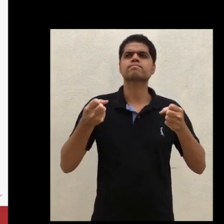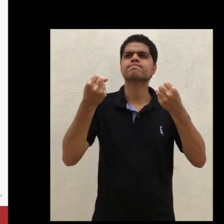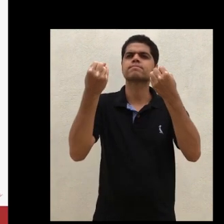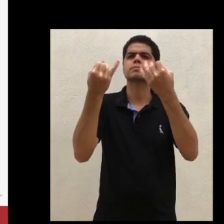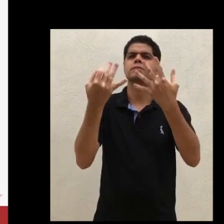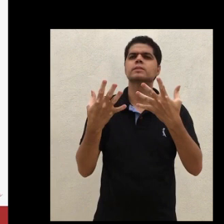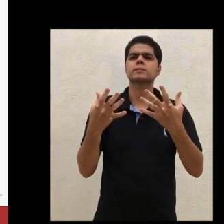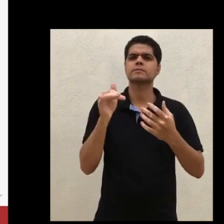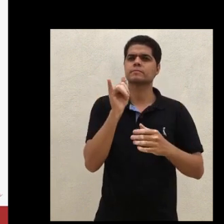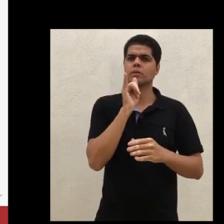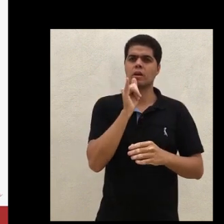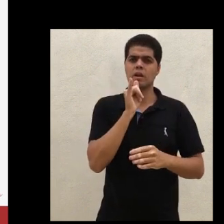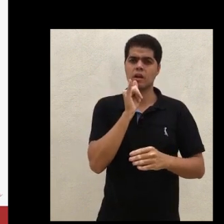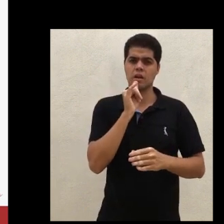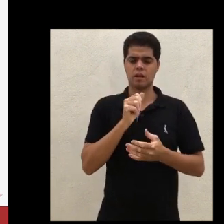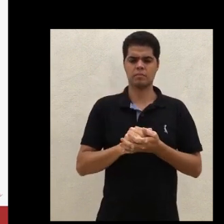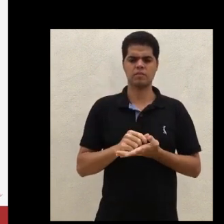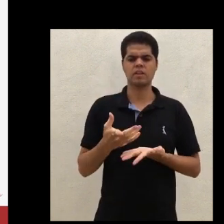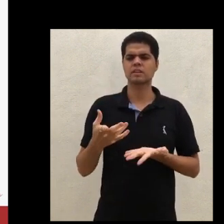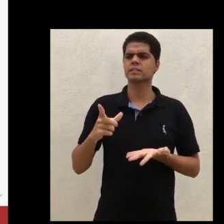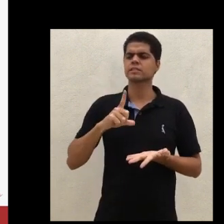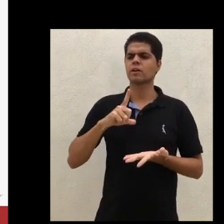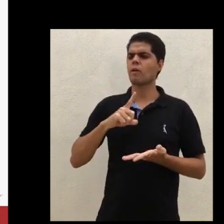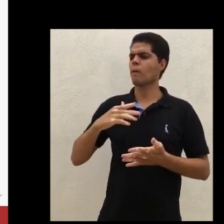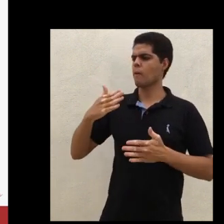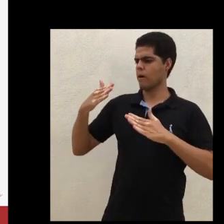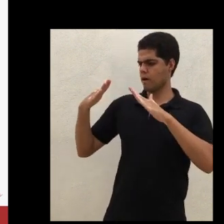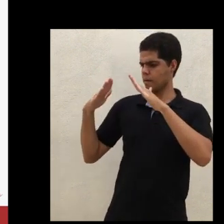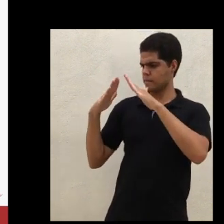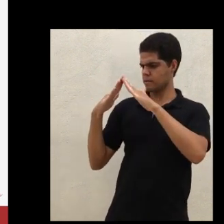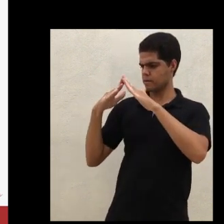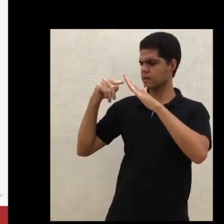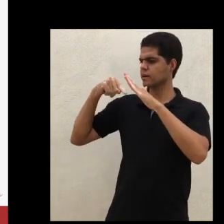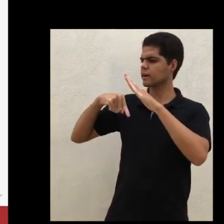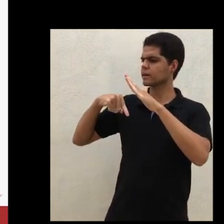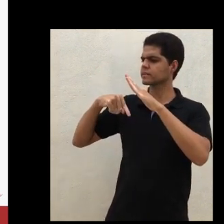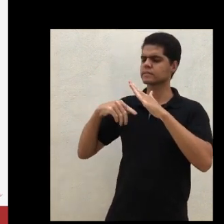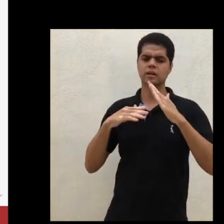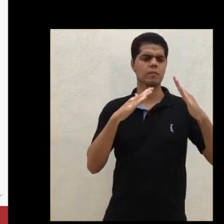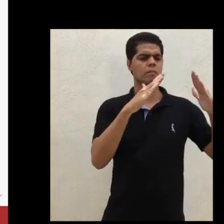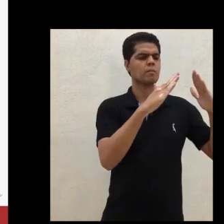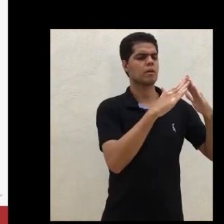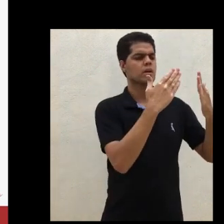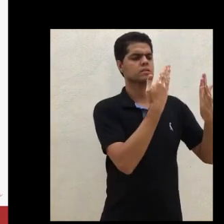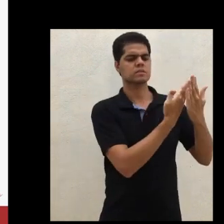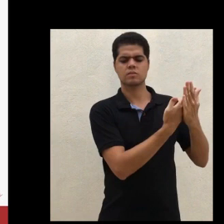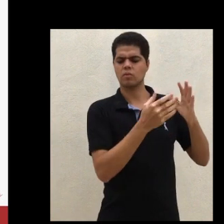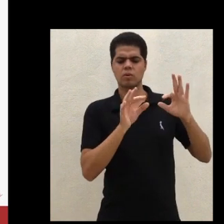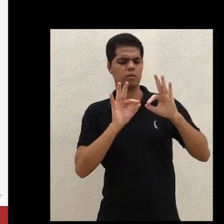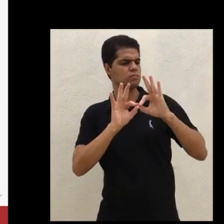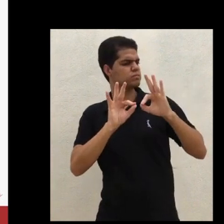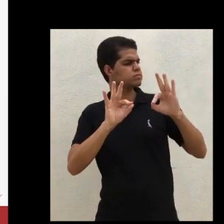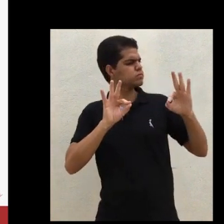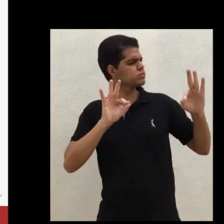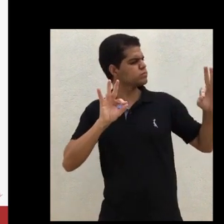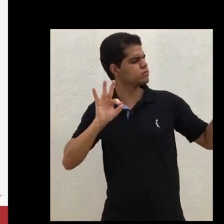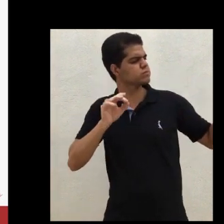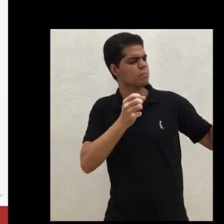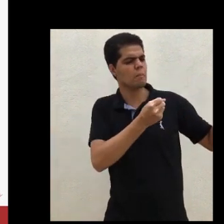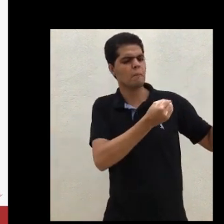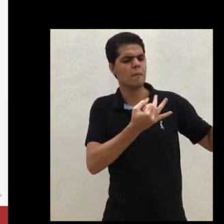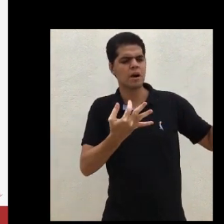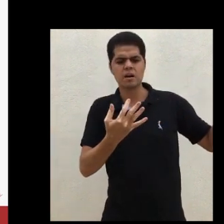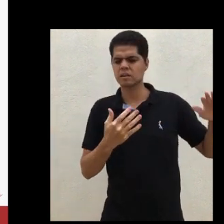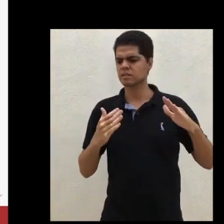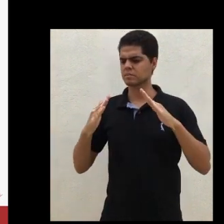Quando a gente fala assim, olha, a distância da minha casa até a escola, ou a distância da minha